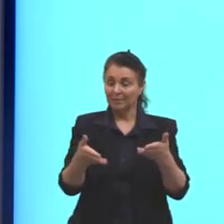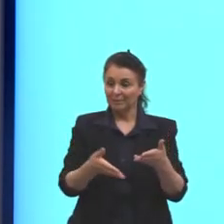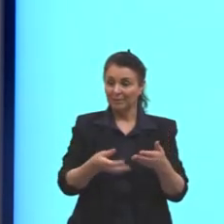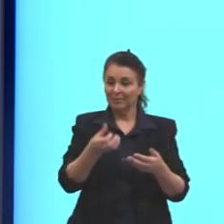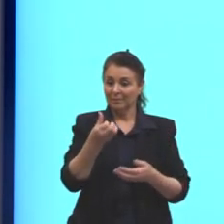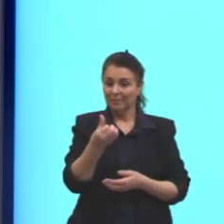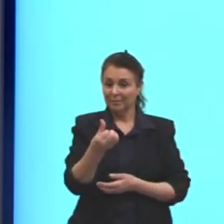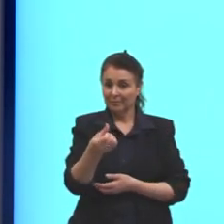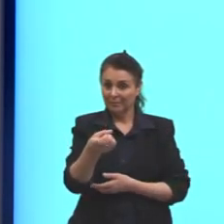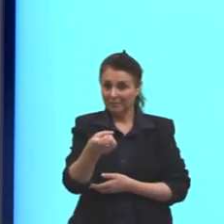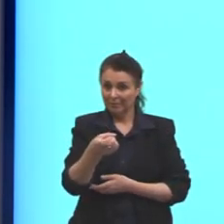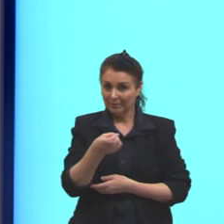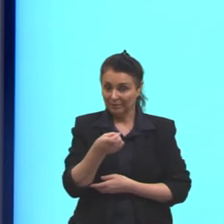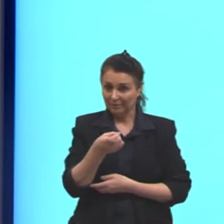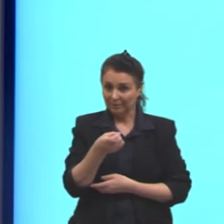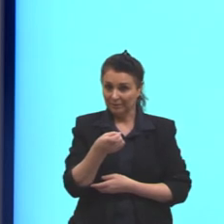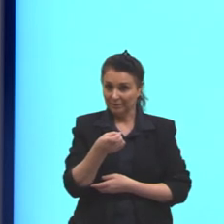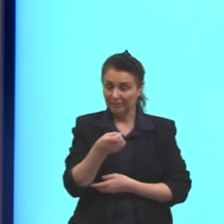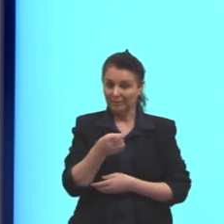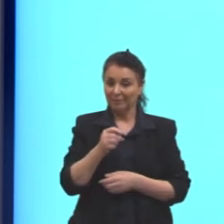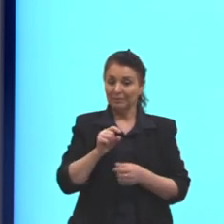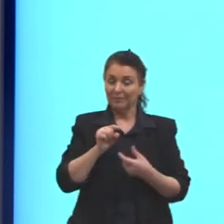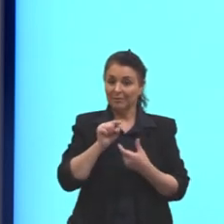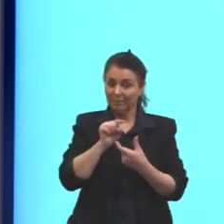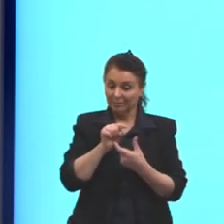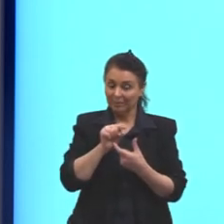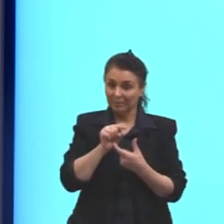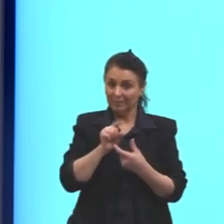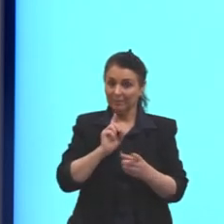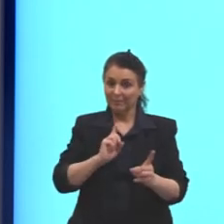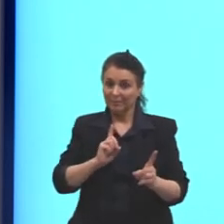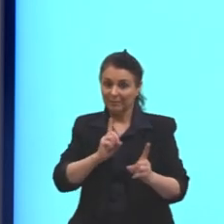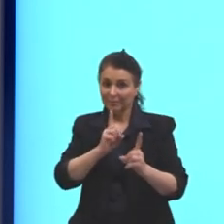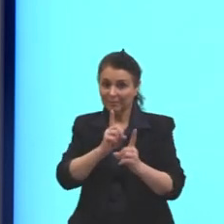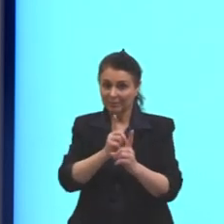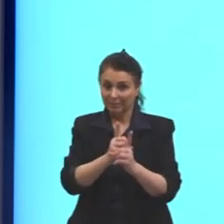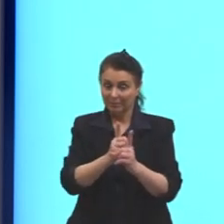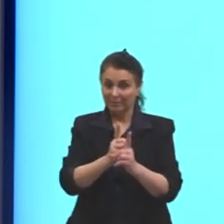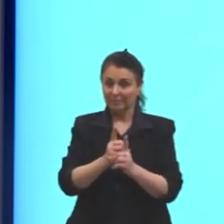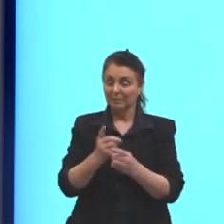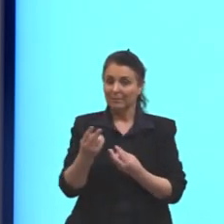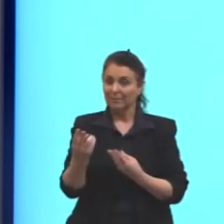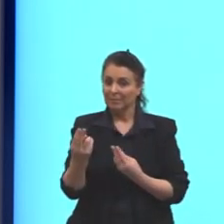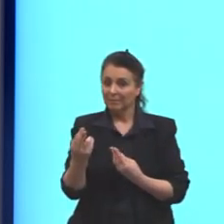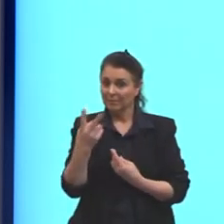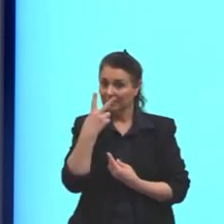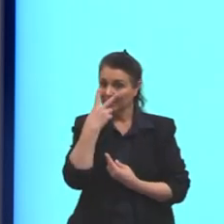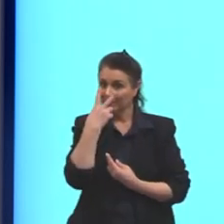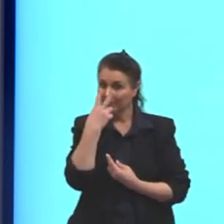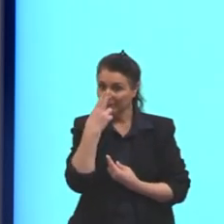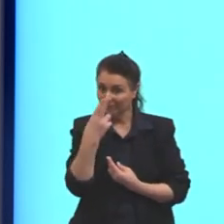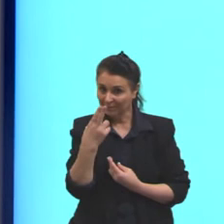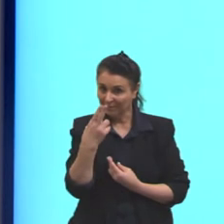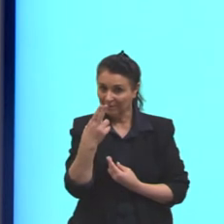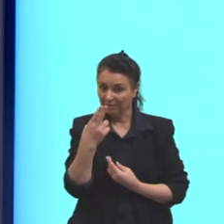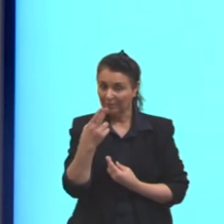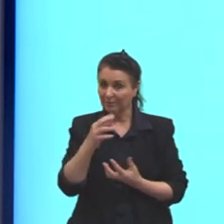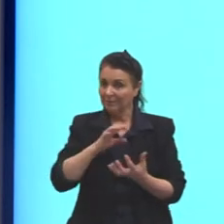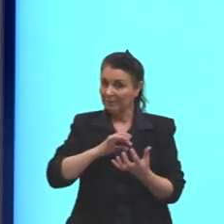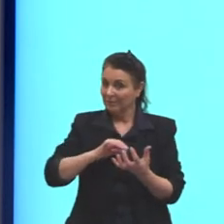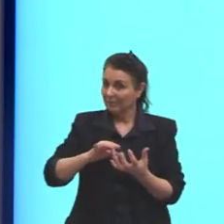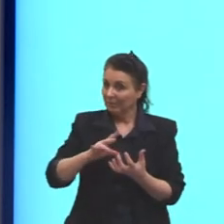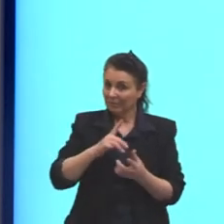6x se esse termo aqui que nós encontramos for igual ao termo que nós não